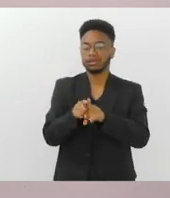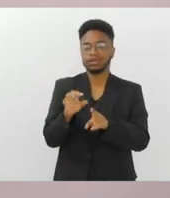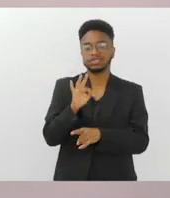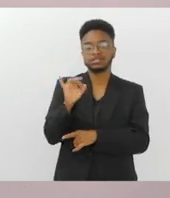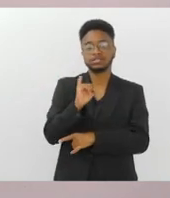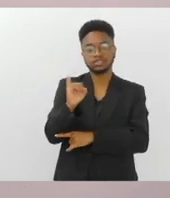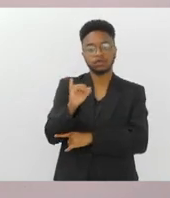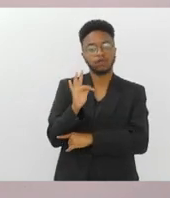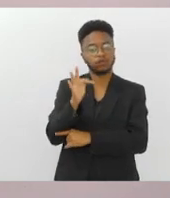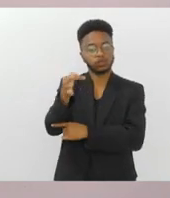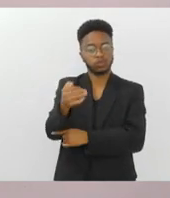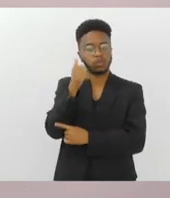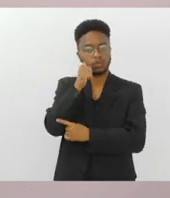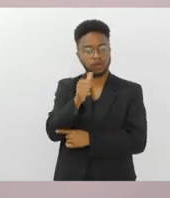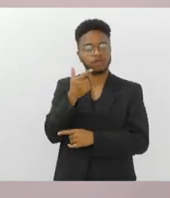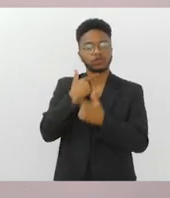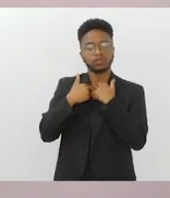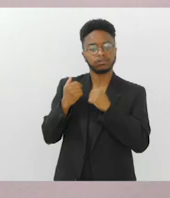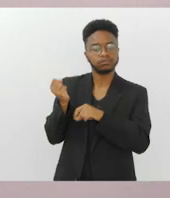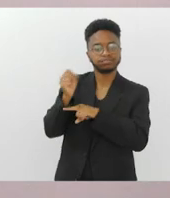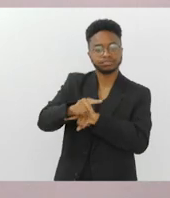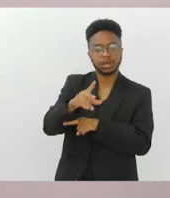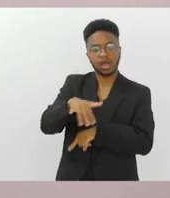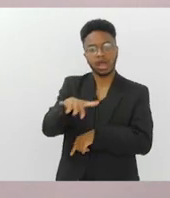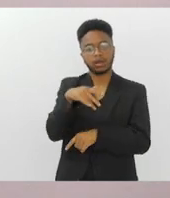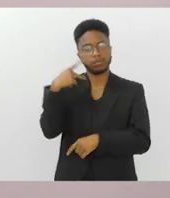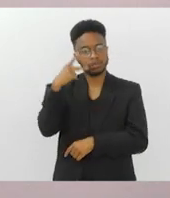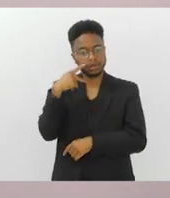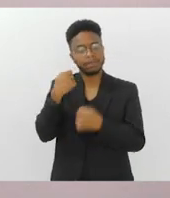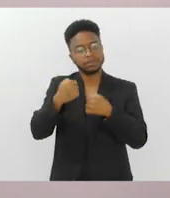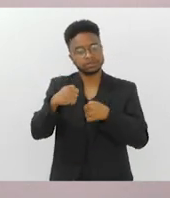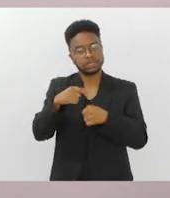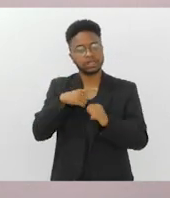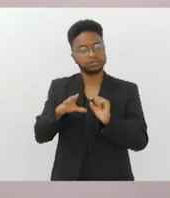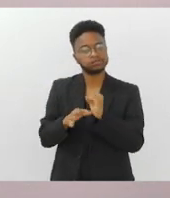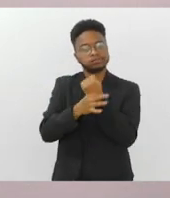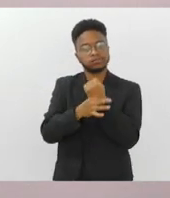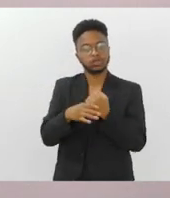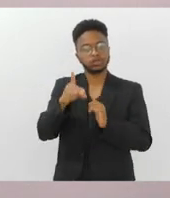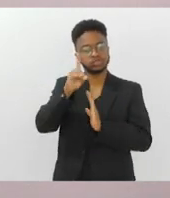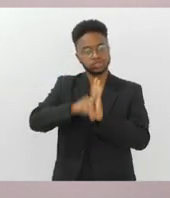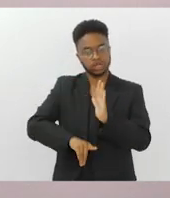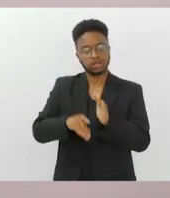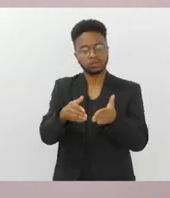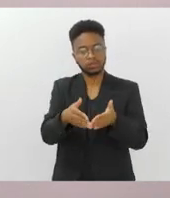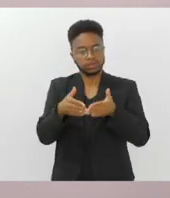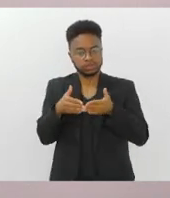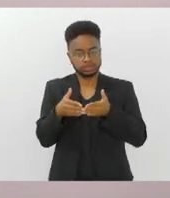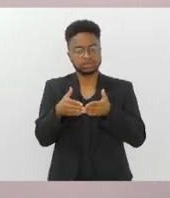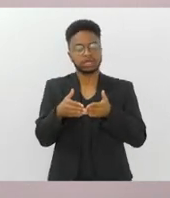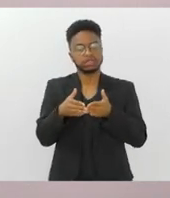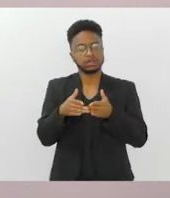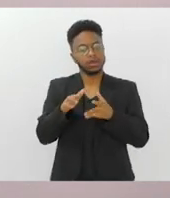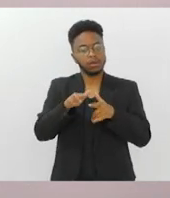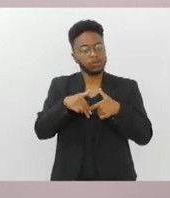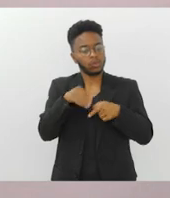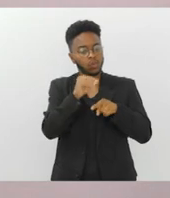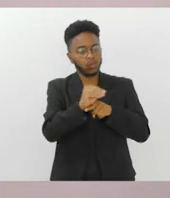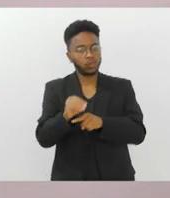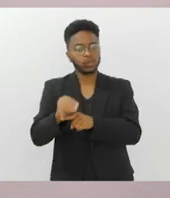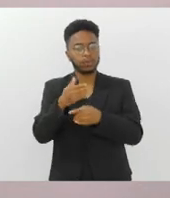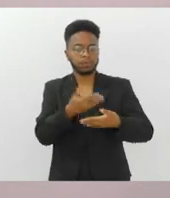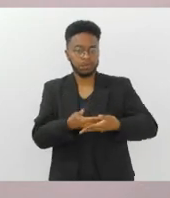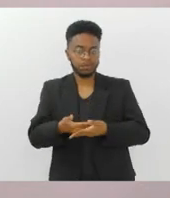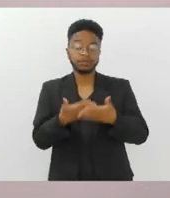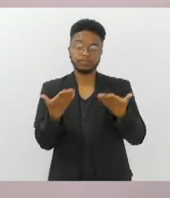espaço da política possa também ter assegurado o seu direito de licença maternidade. Então, foi uma vitória e tanto